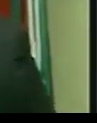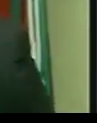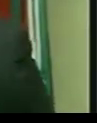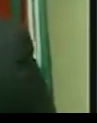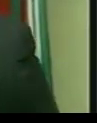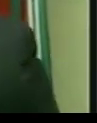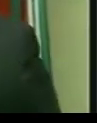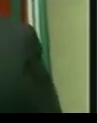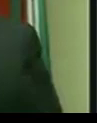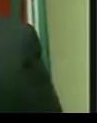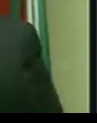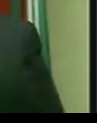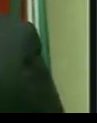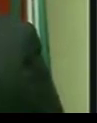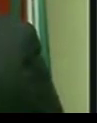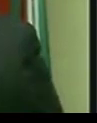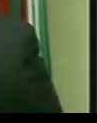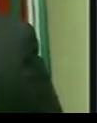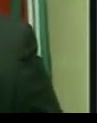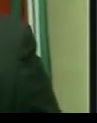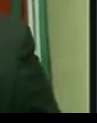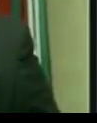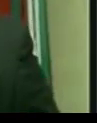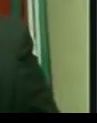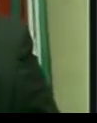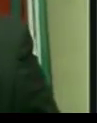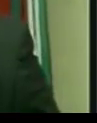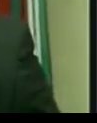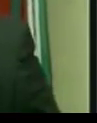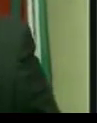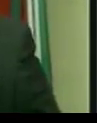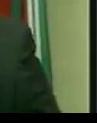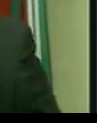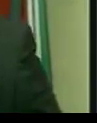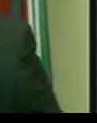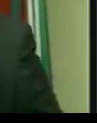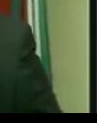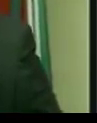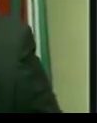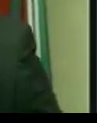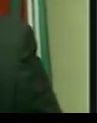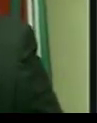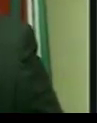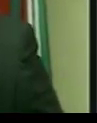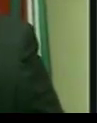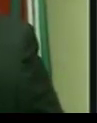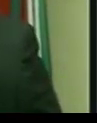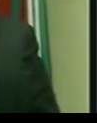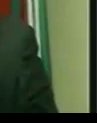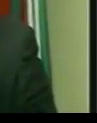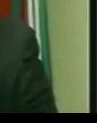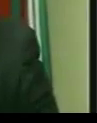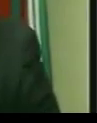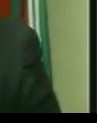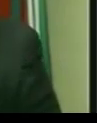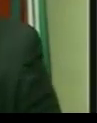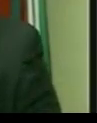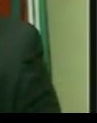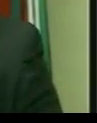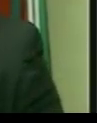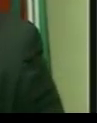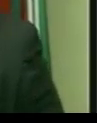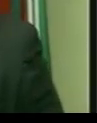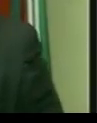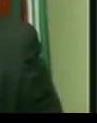e constatamos que a obra está parada. A questão do anel de contorno viário, ela hoje está muito